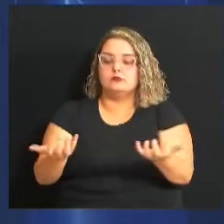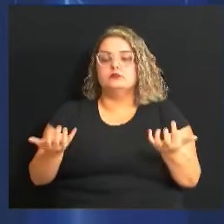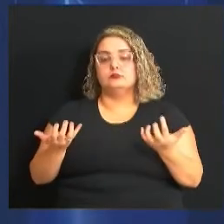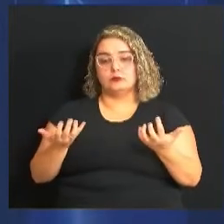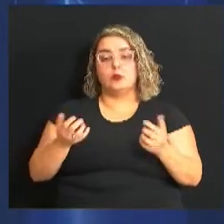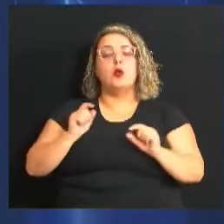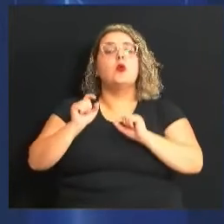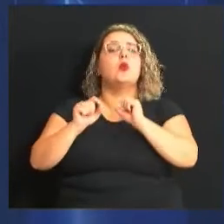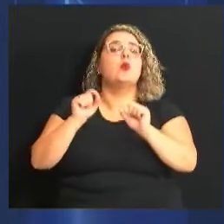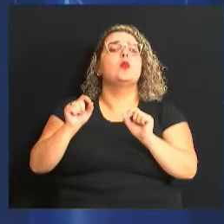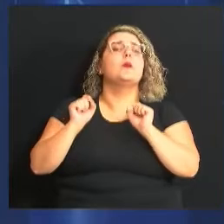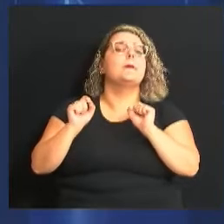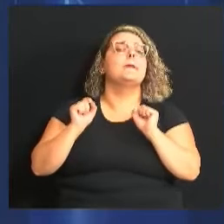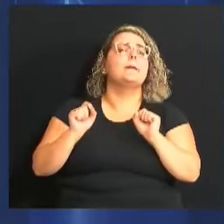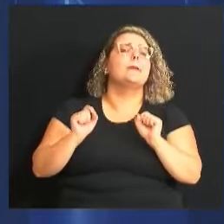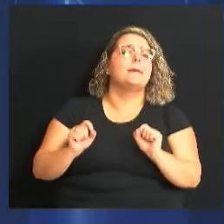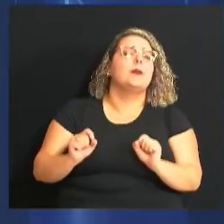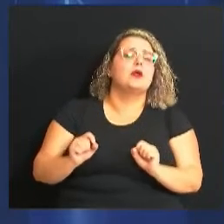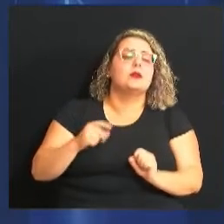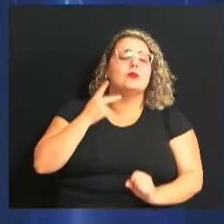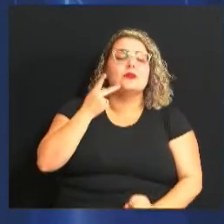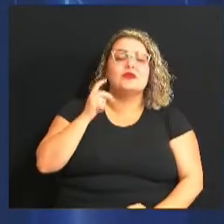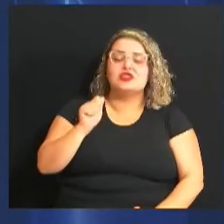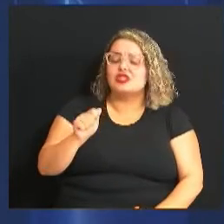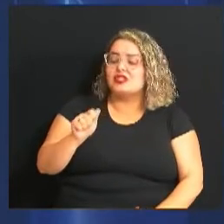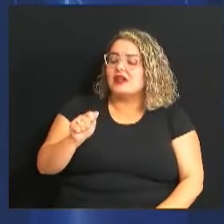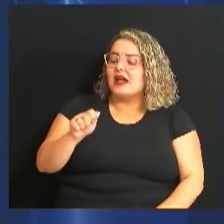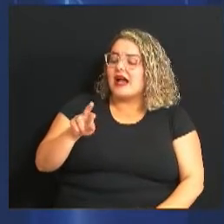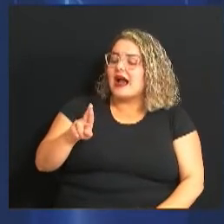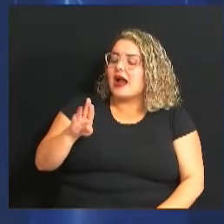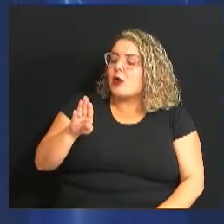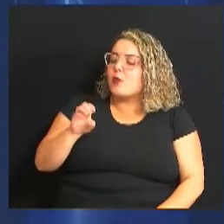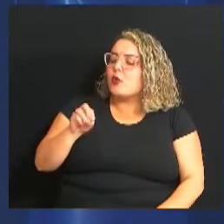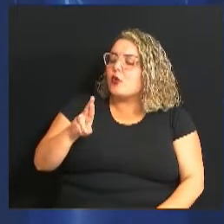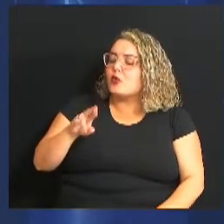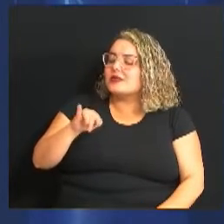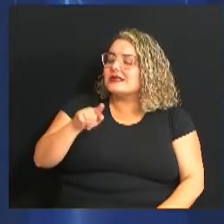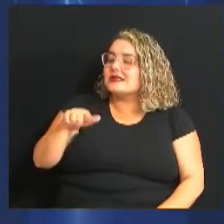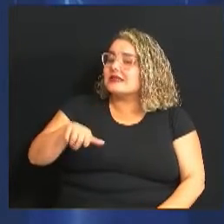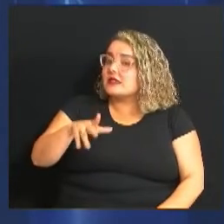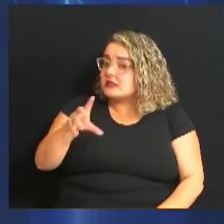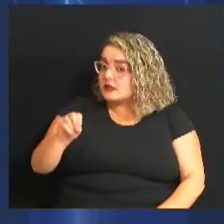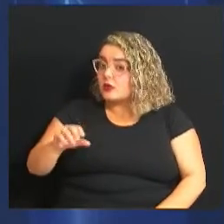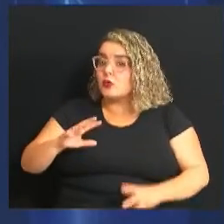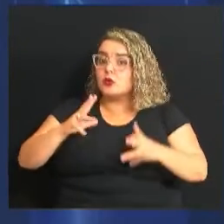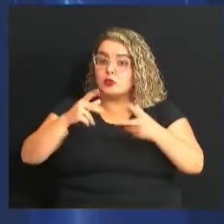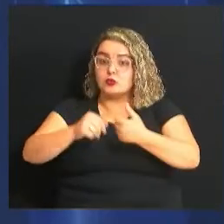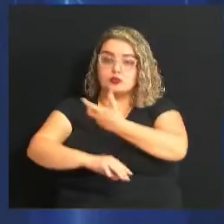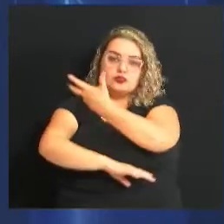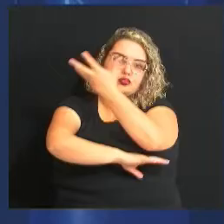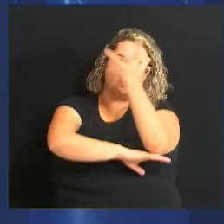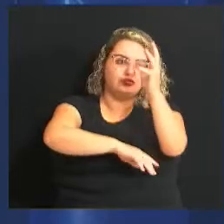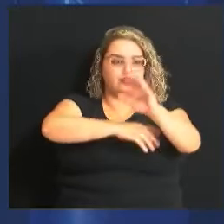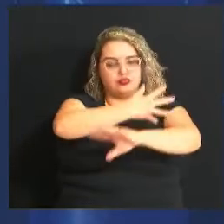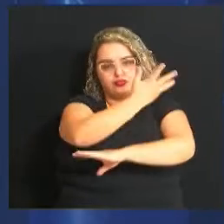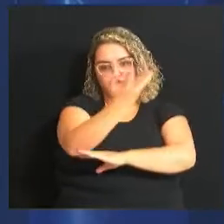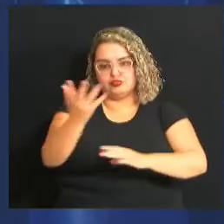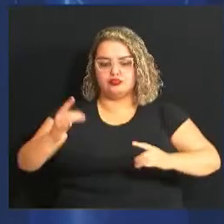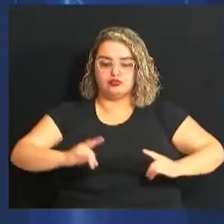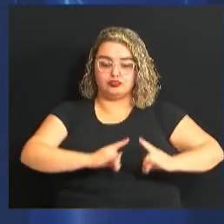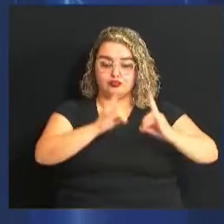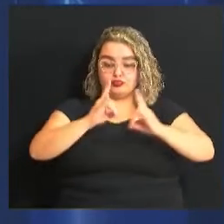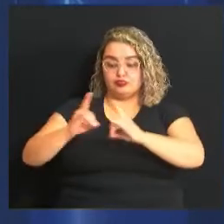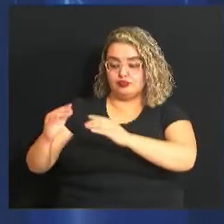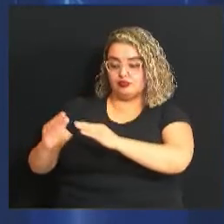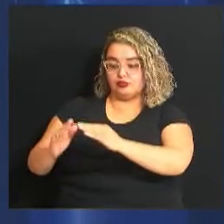pode chamar de arborização urbana? É toda a vegetação que compõe o cenário ou a paisagem urbana. Ela é dividida em áreas